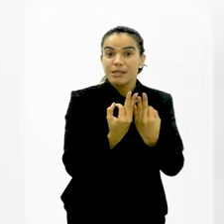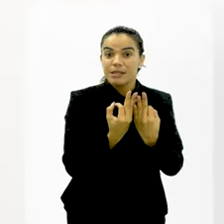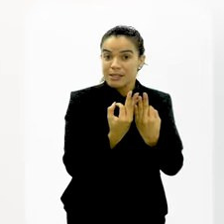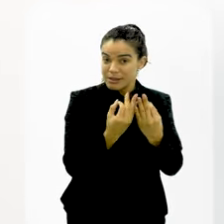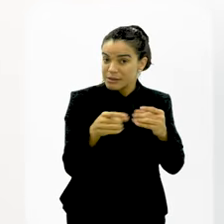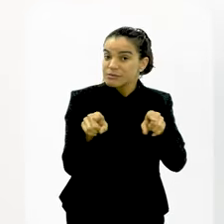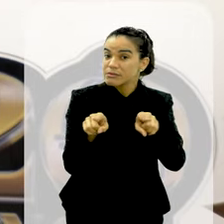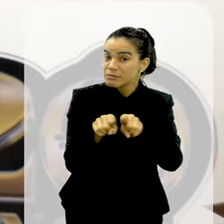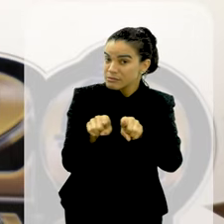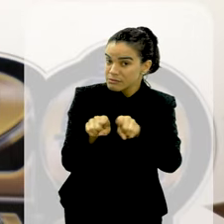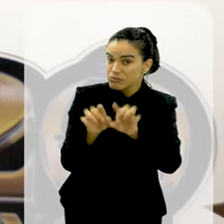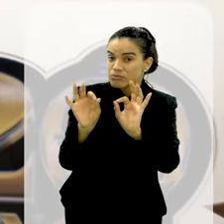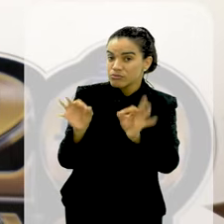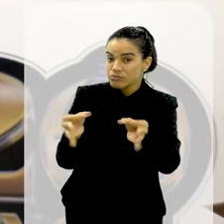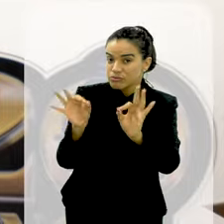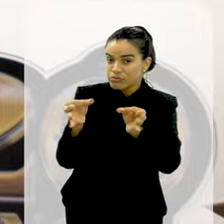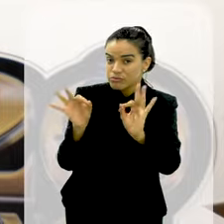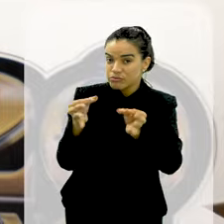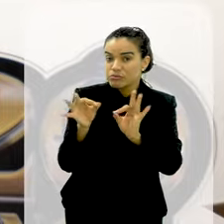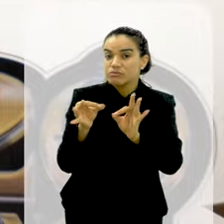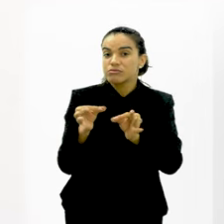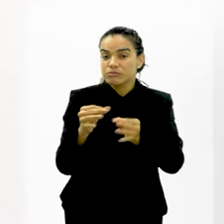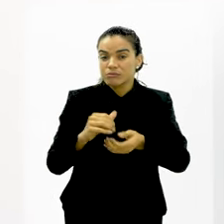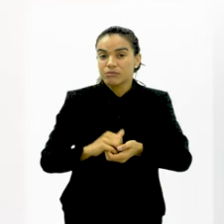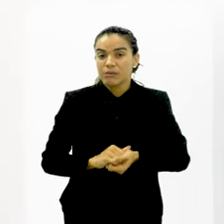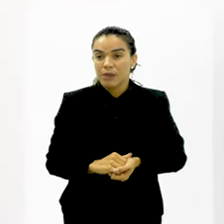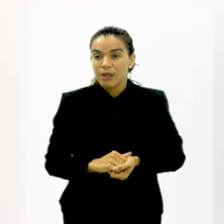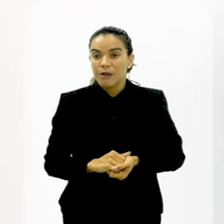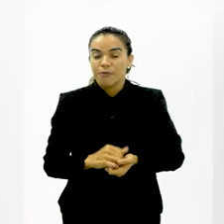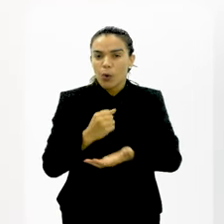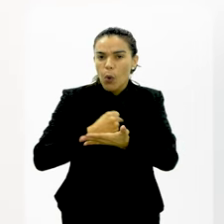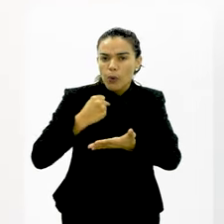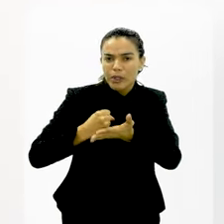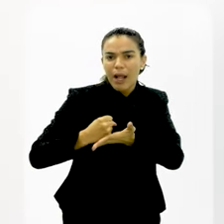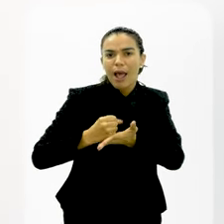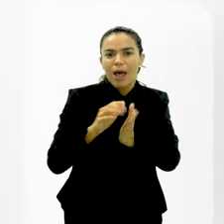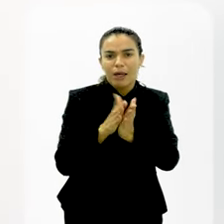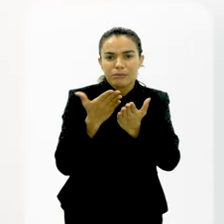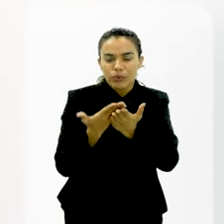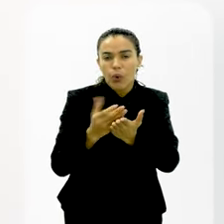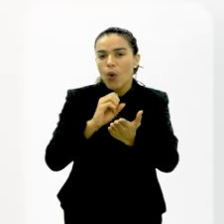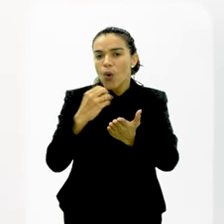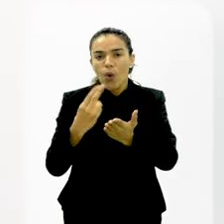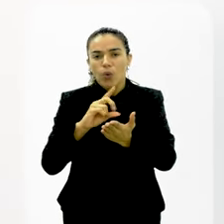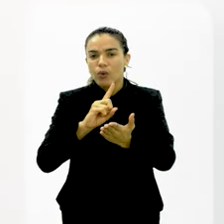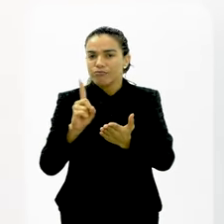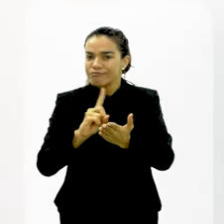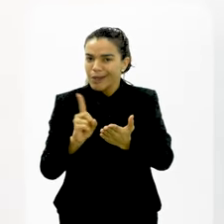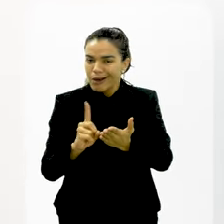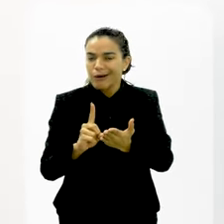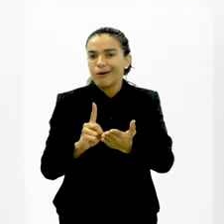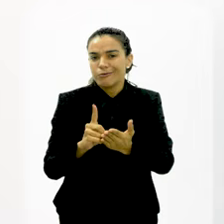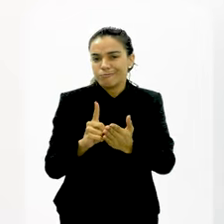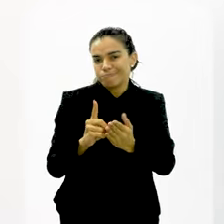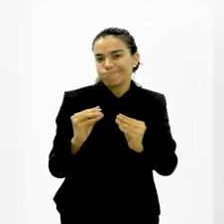trabalho. Quantas famílias são Quantas famílias, direta, né? E indiretamente. Exatamente. Então, acho que as